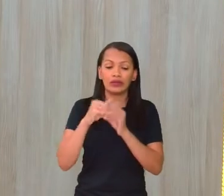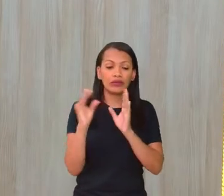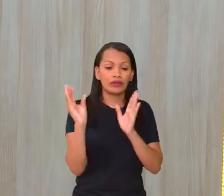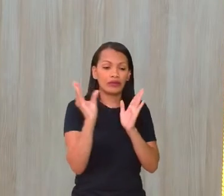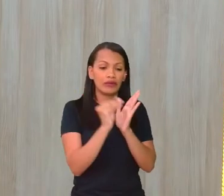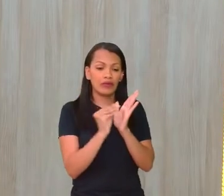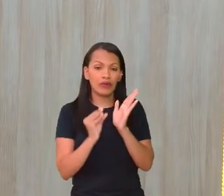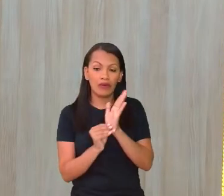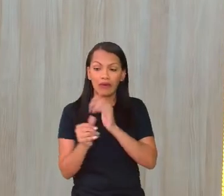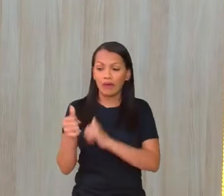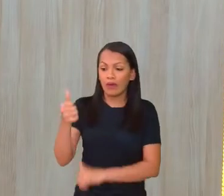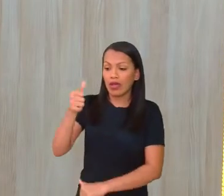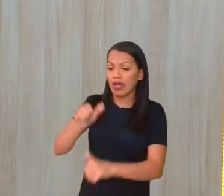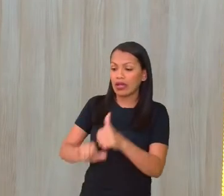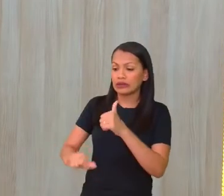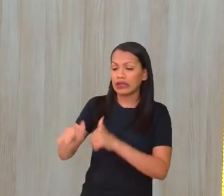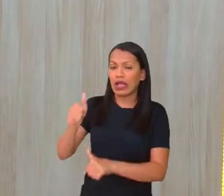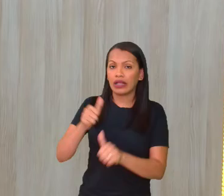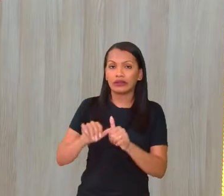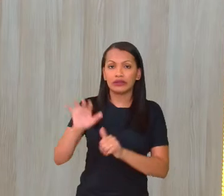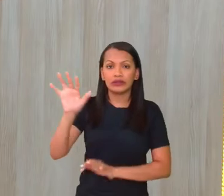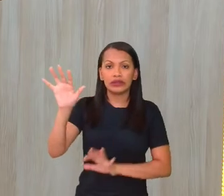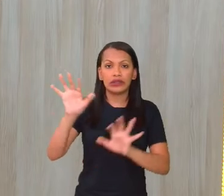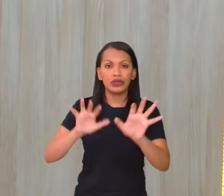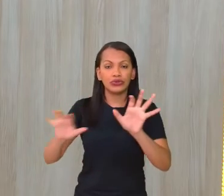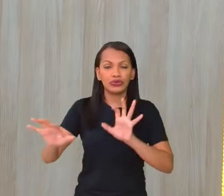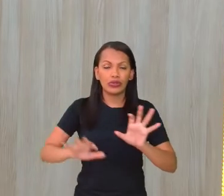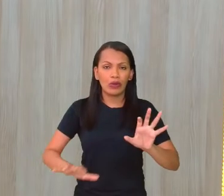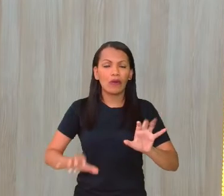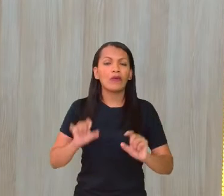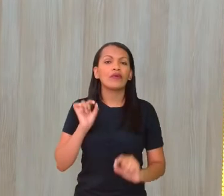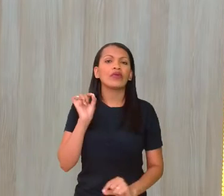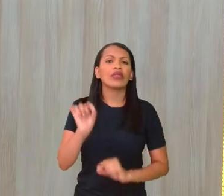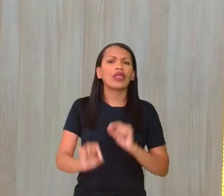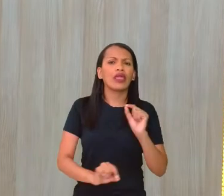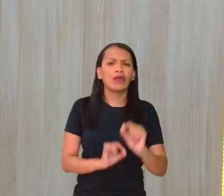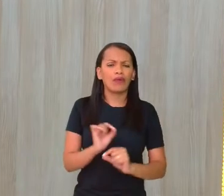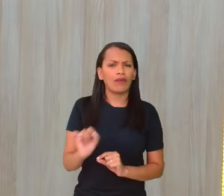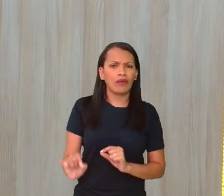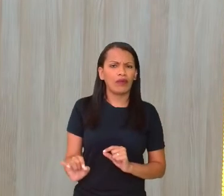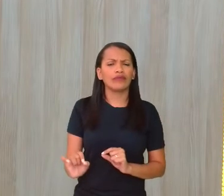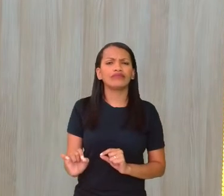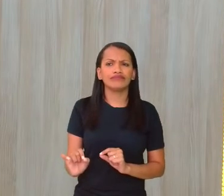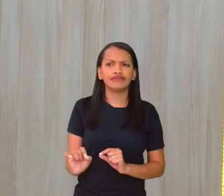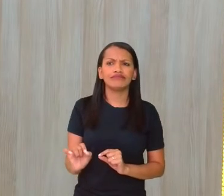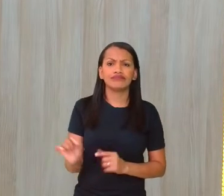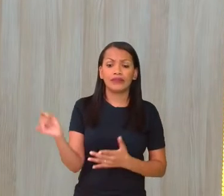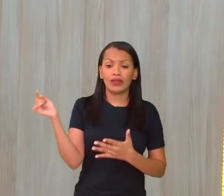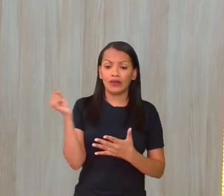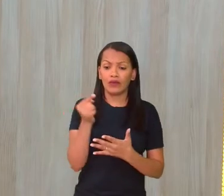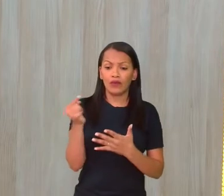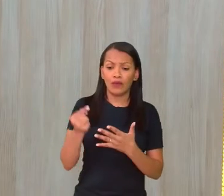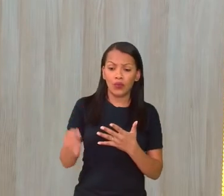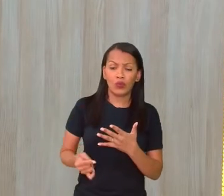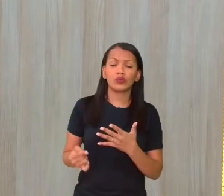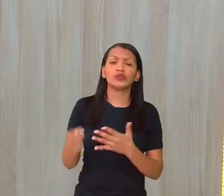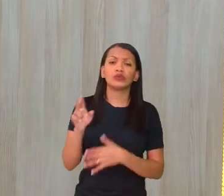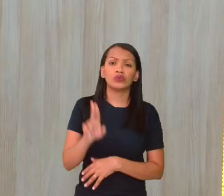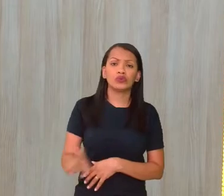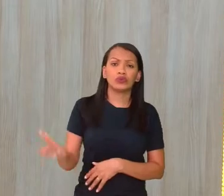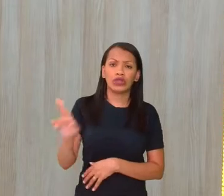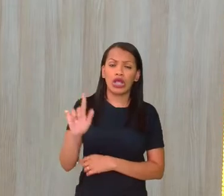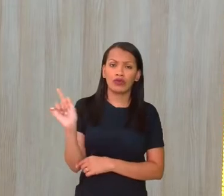essas análises regionais, né, que são uma ferramenta da geografia.